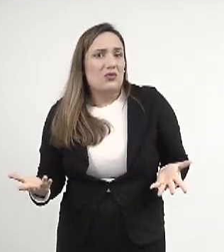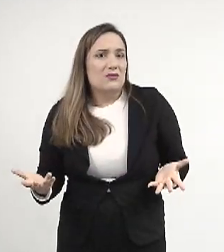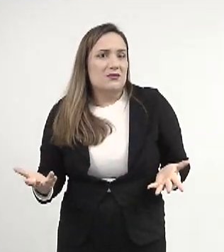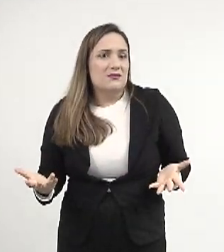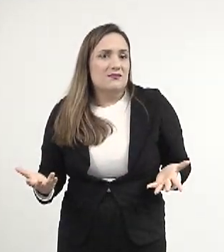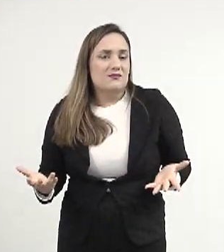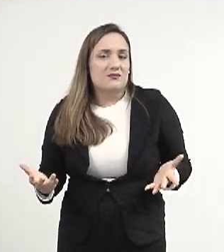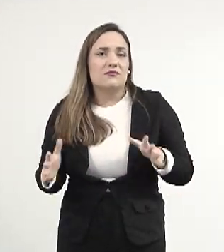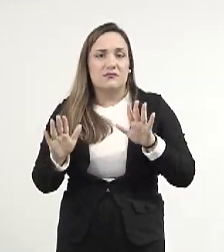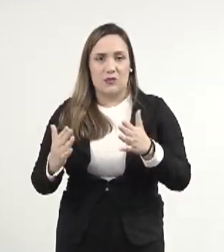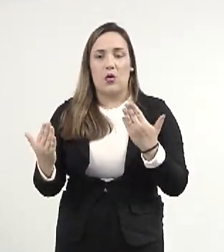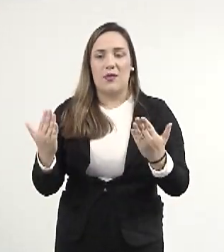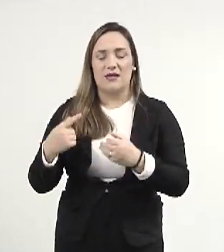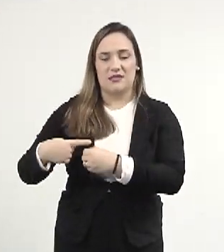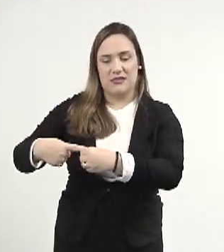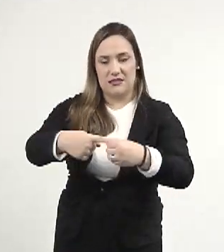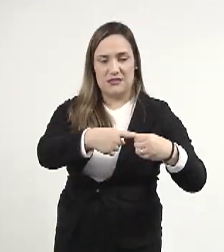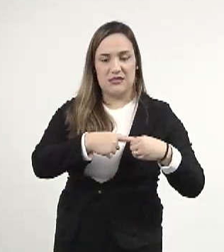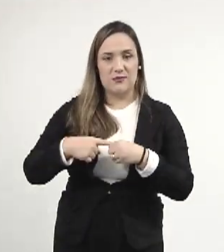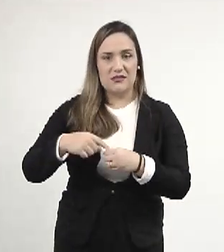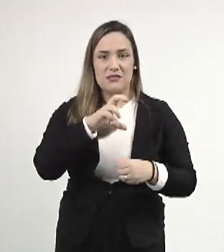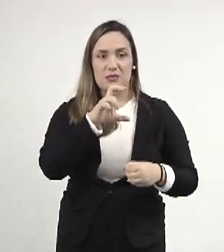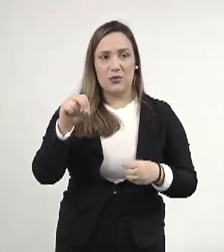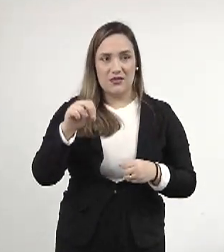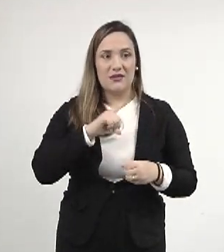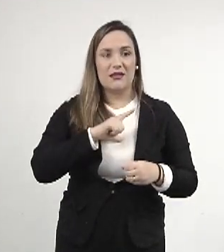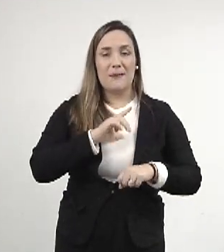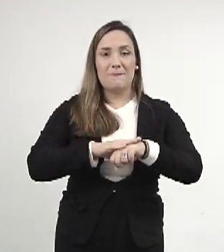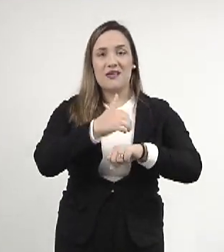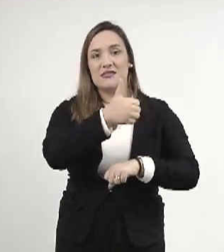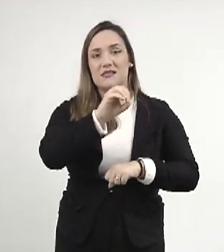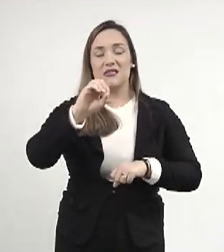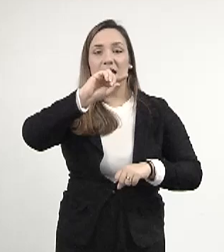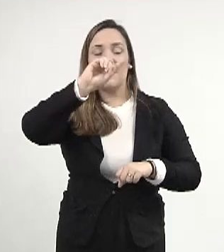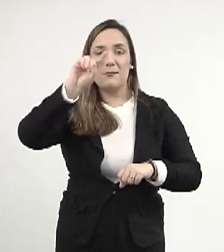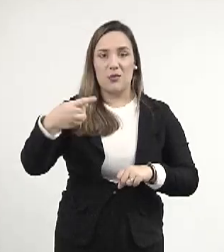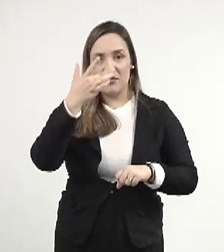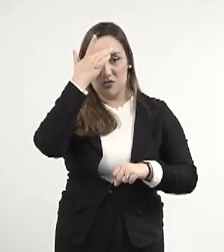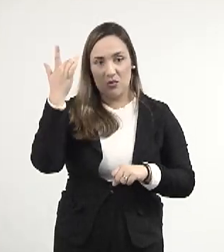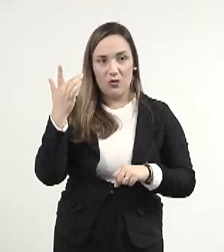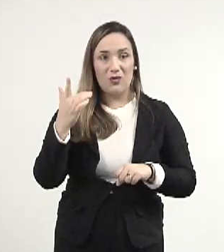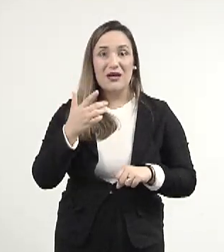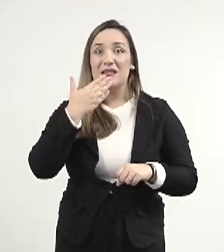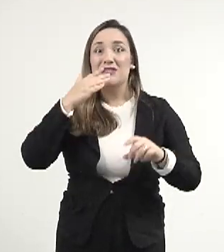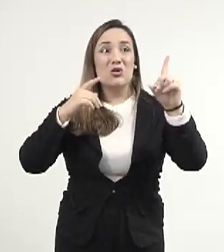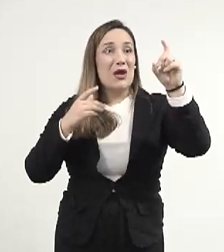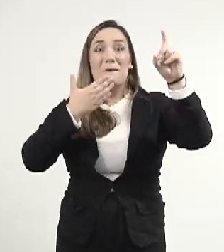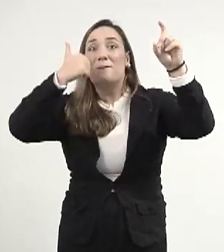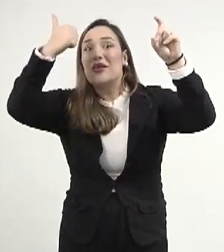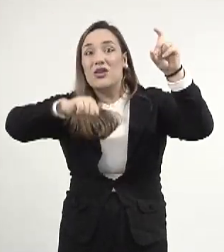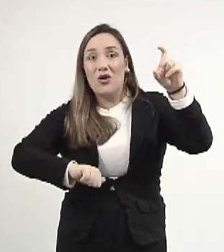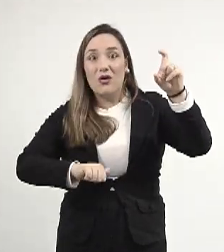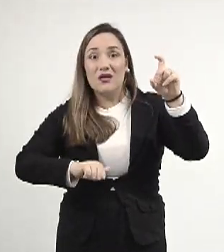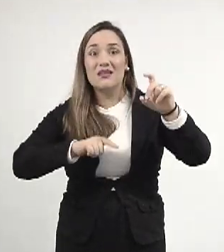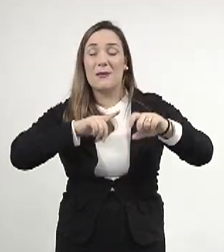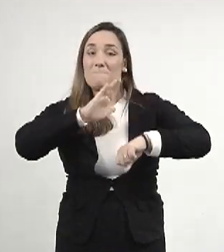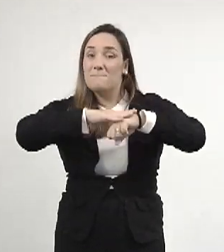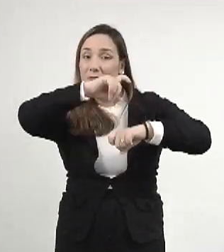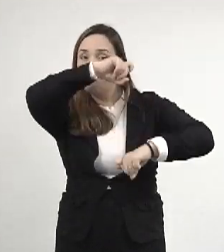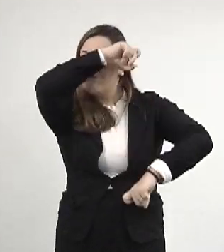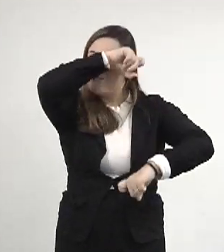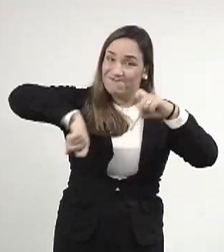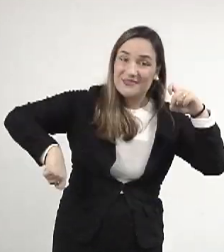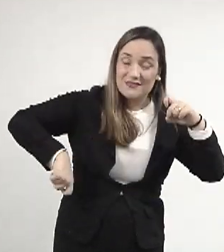Entre os 50 municípios com mais de 100 mil habitantes, Dourados é o pior deles. Está em primeiro lugar em casos de estupros de